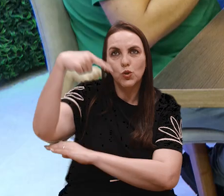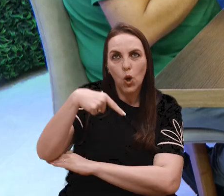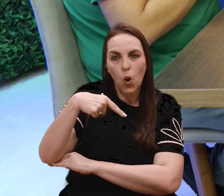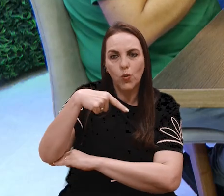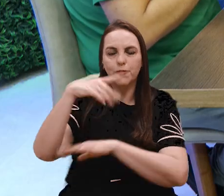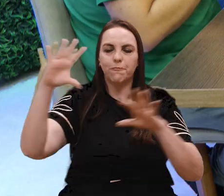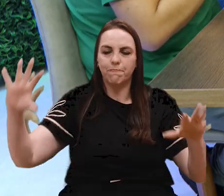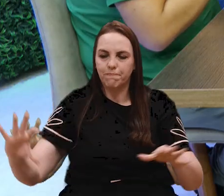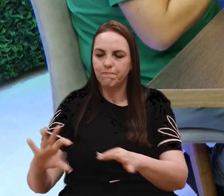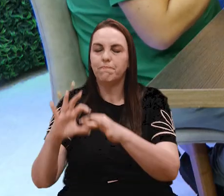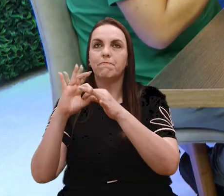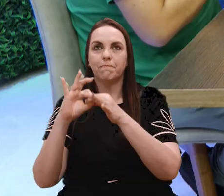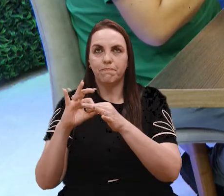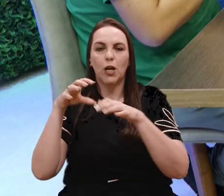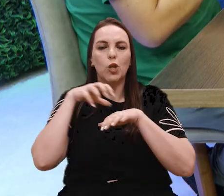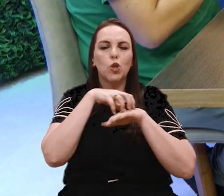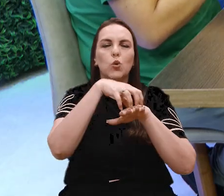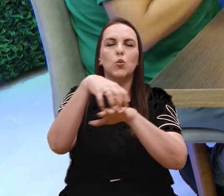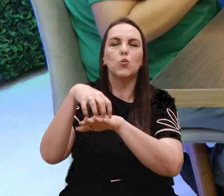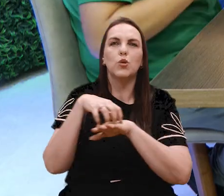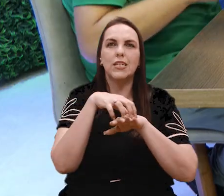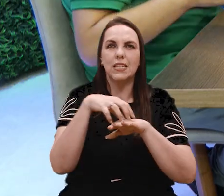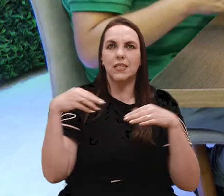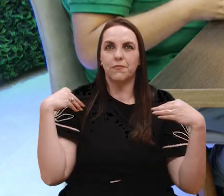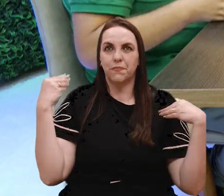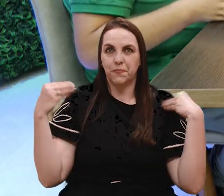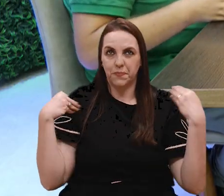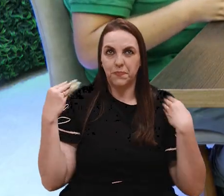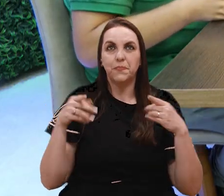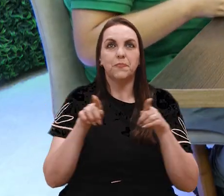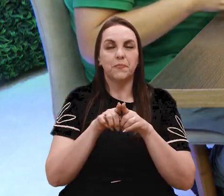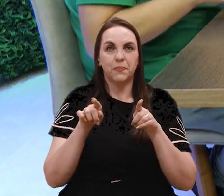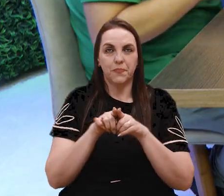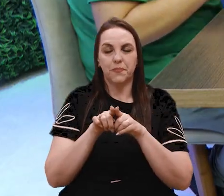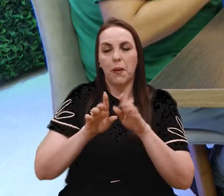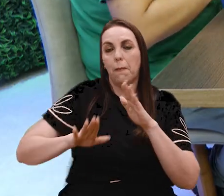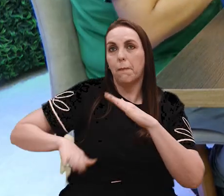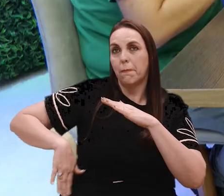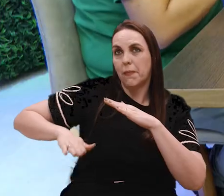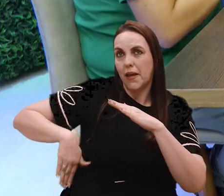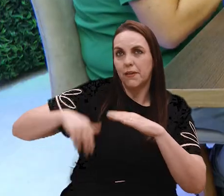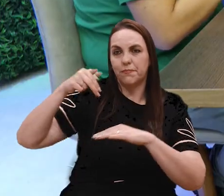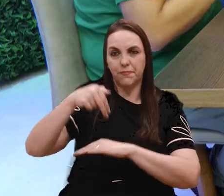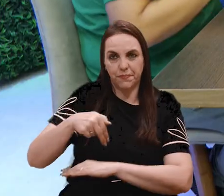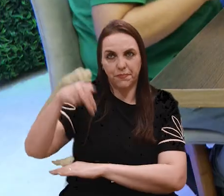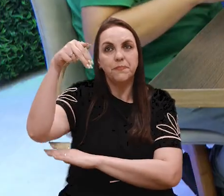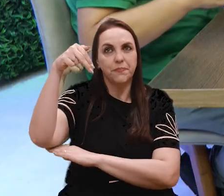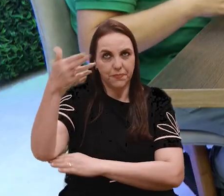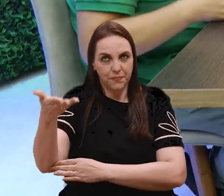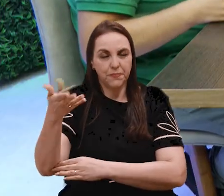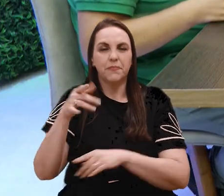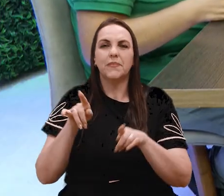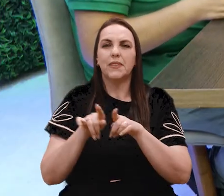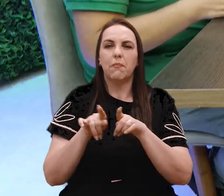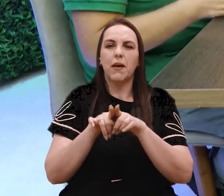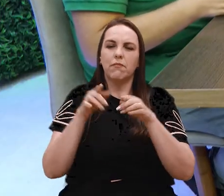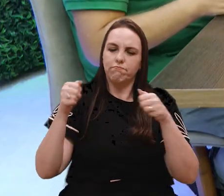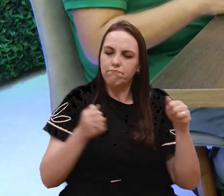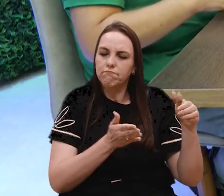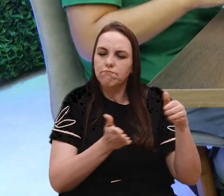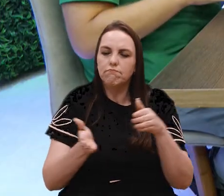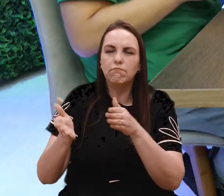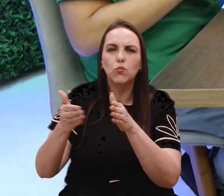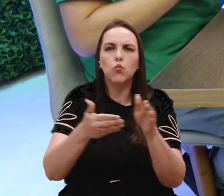essa questão do turismo para o litoral norte, mas não é só uma via de ligação ao litoral norte, ela